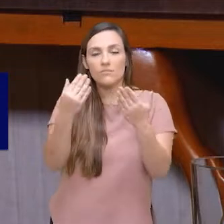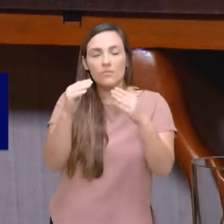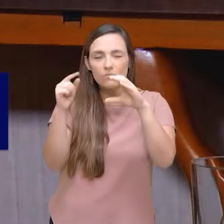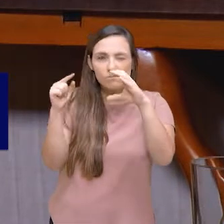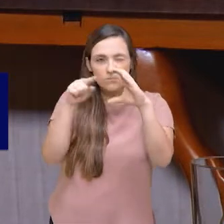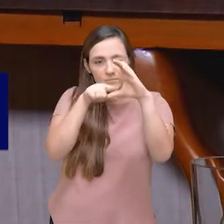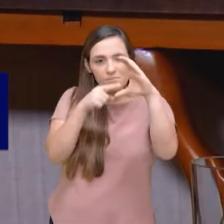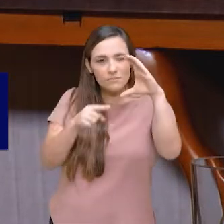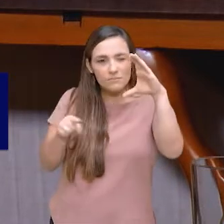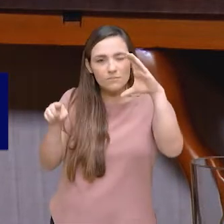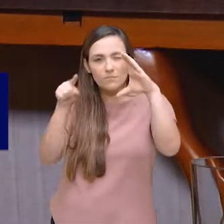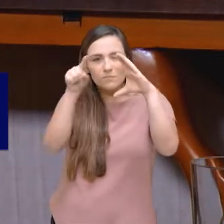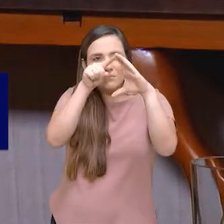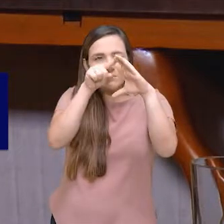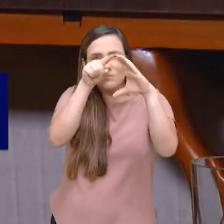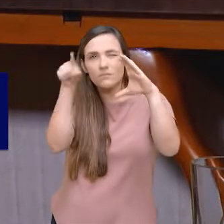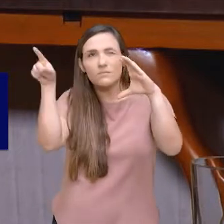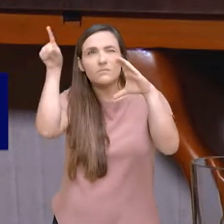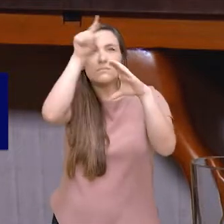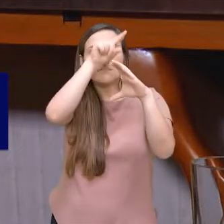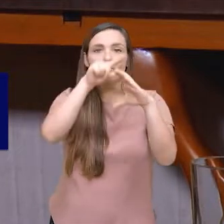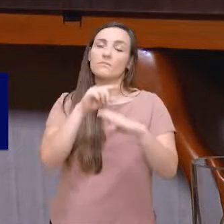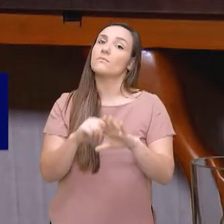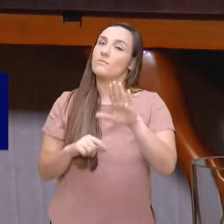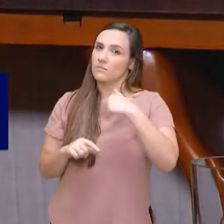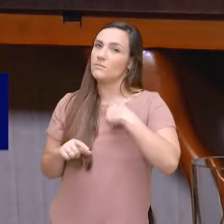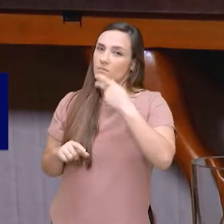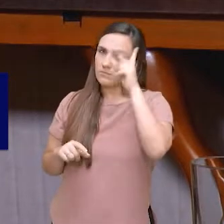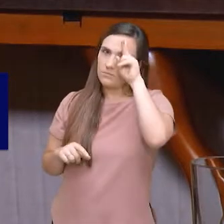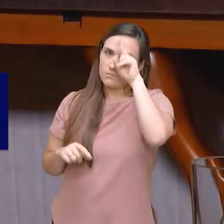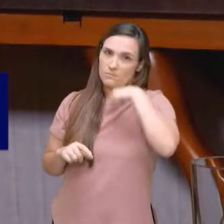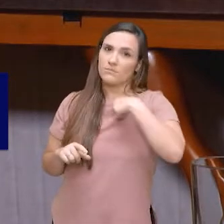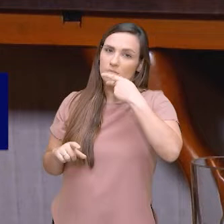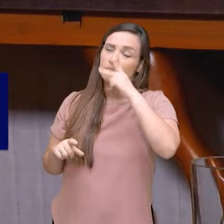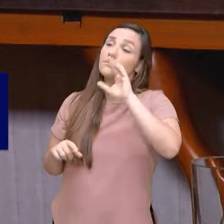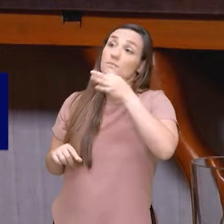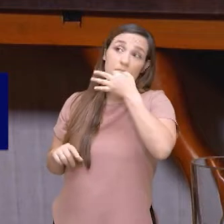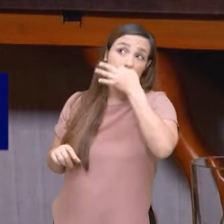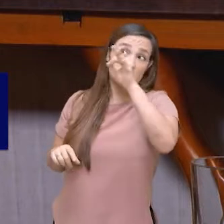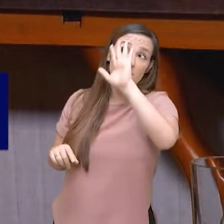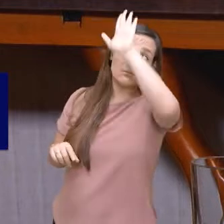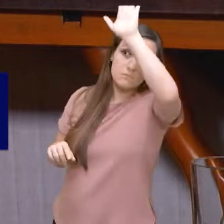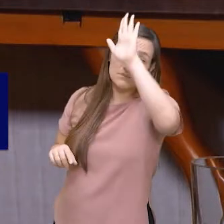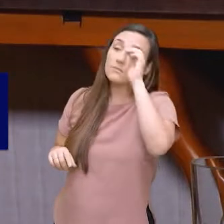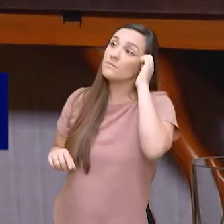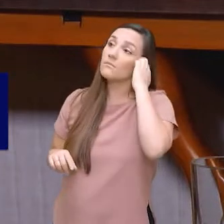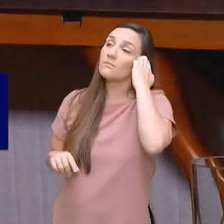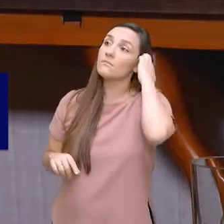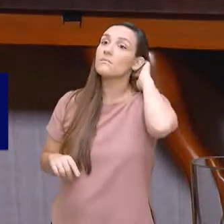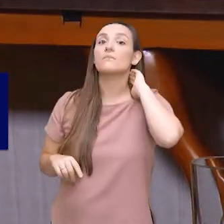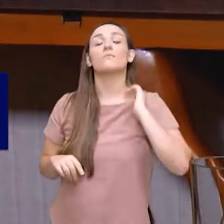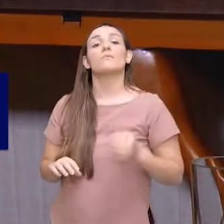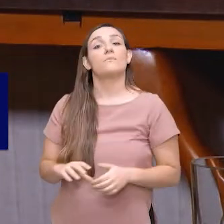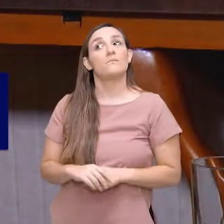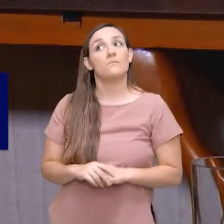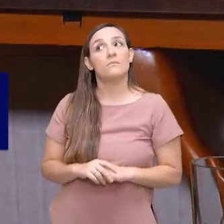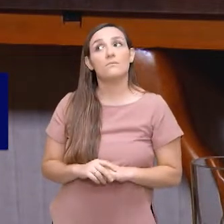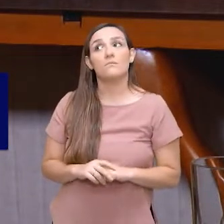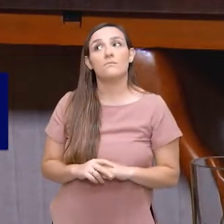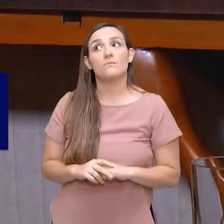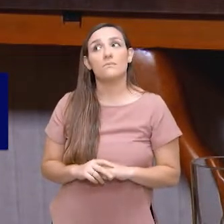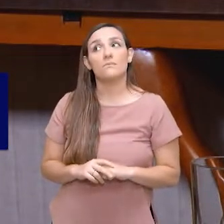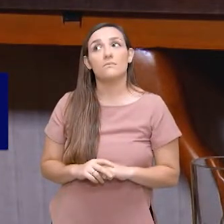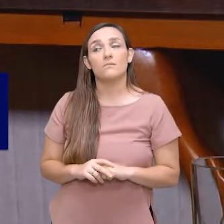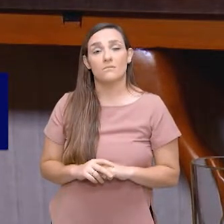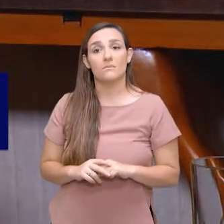recordo que eu dei a ele uma sugestão, que os